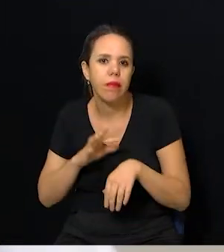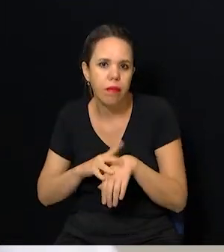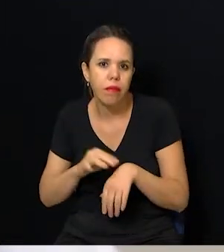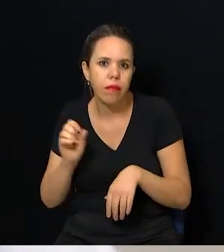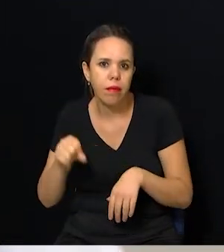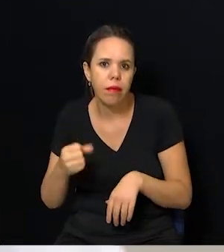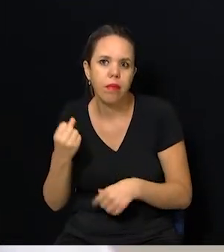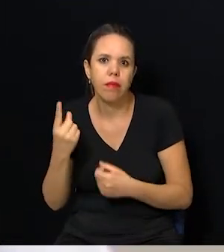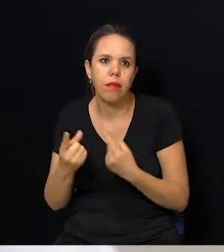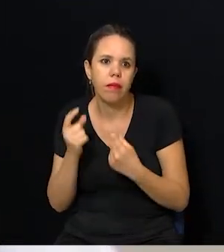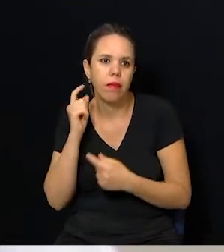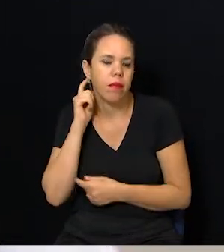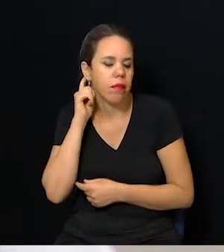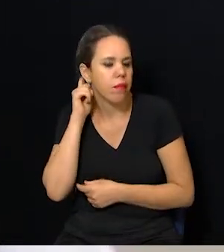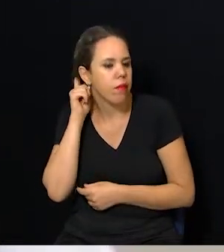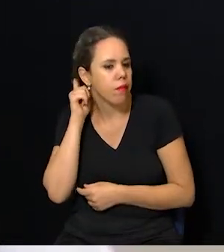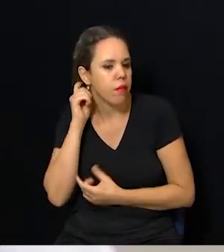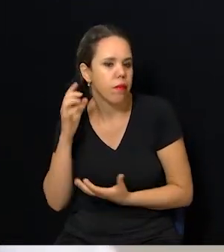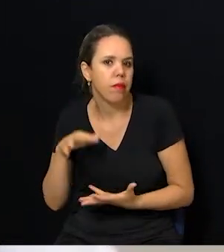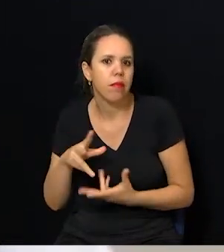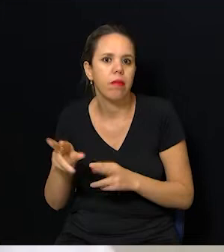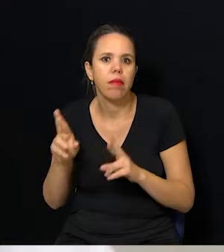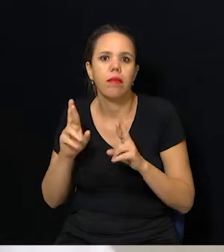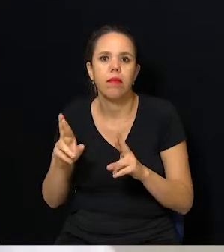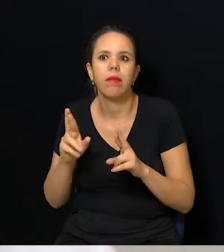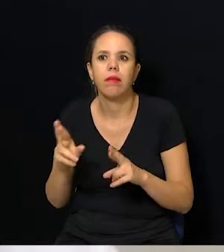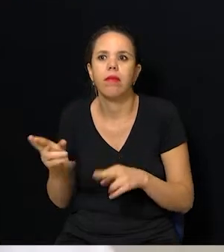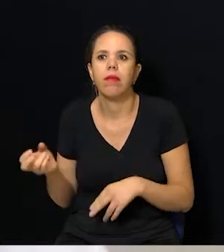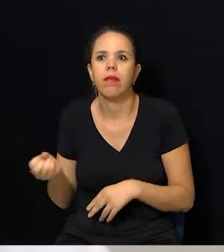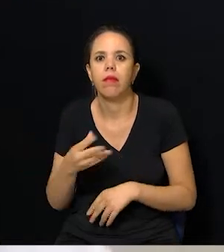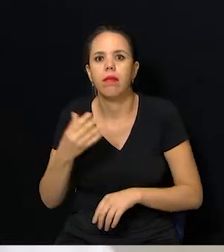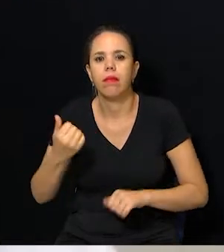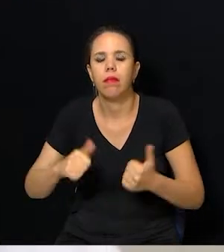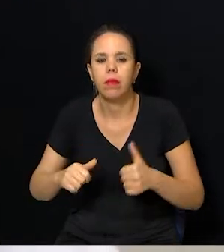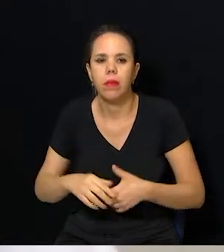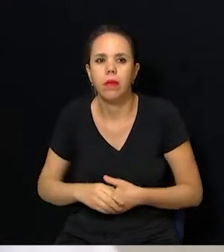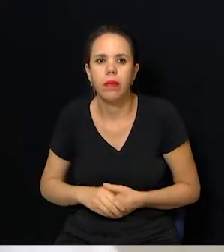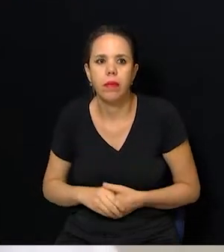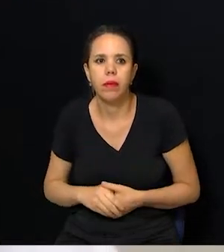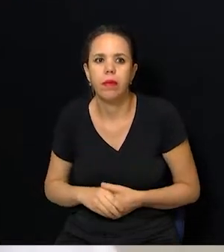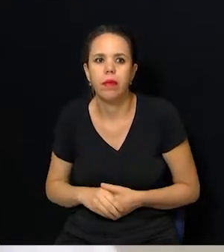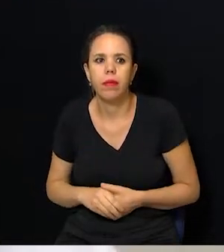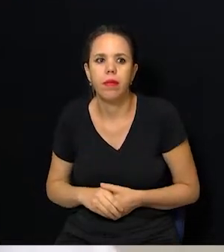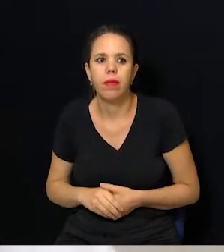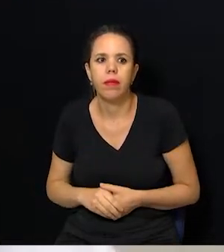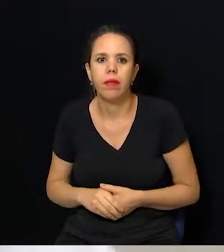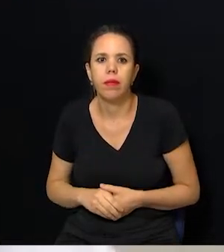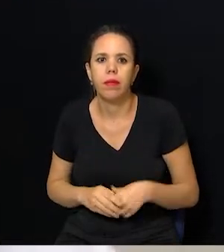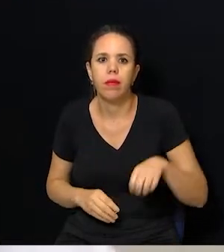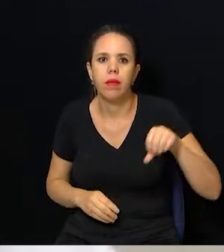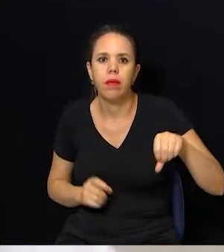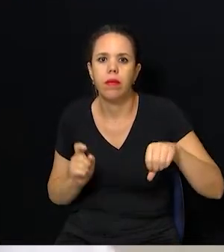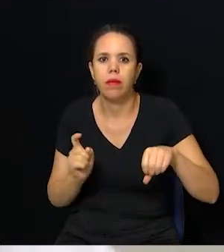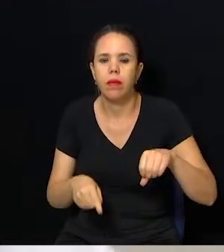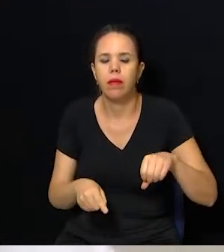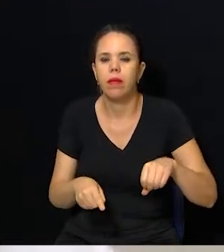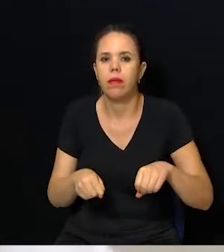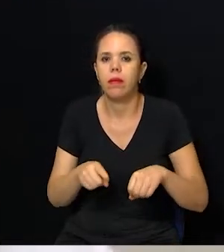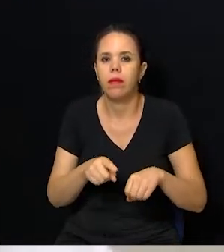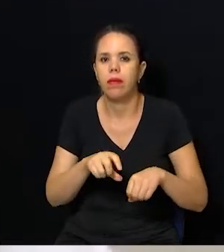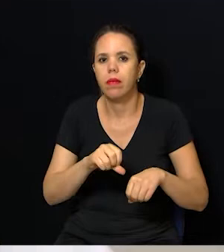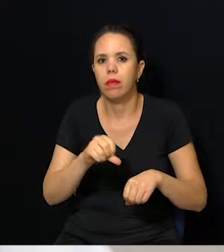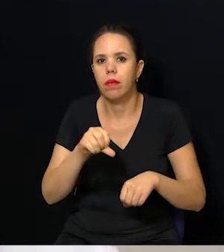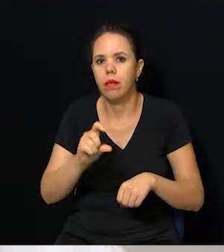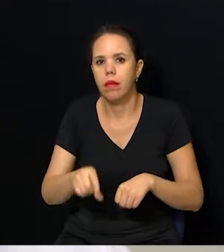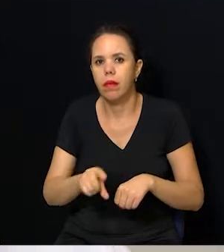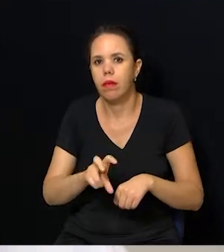rara, sim. Pra você ter uma ideia, no mundo, a expectativa de novos diagnósticos é entre 9.000 e 9.500 por